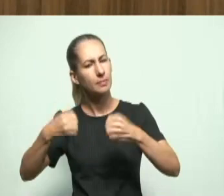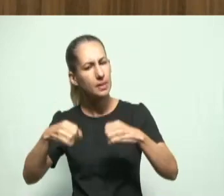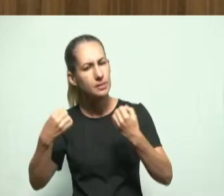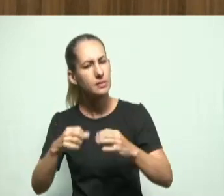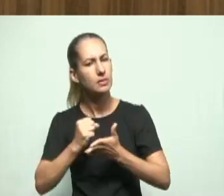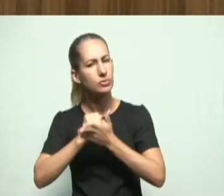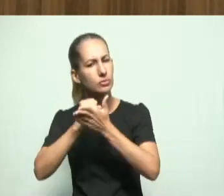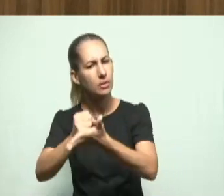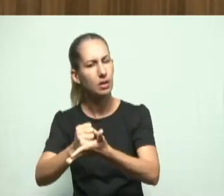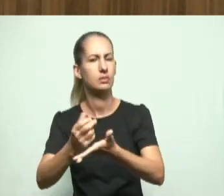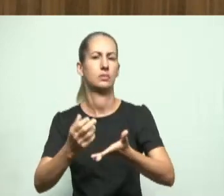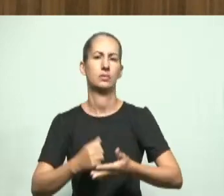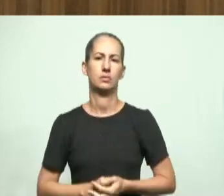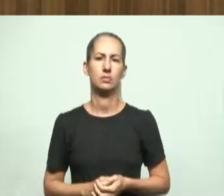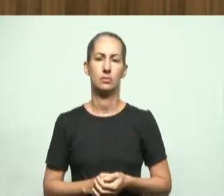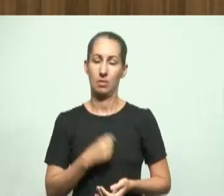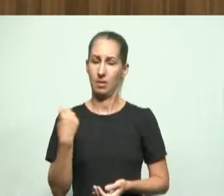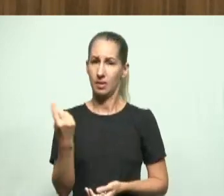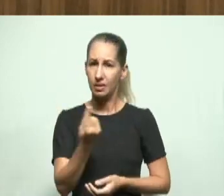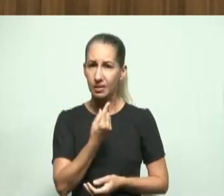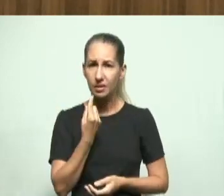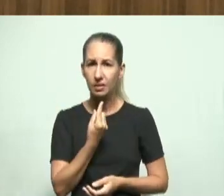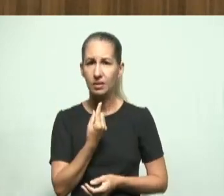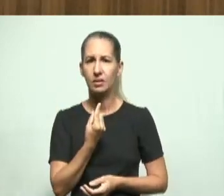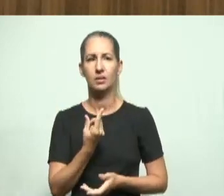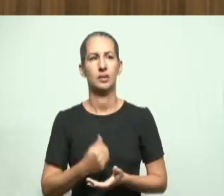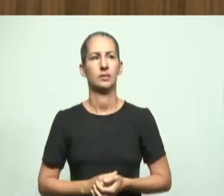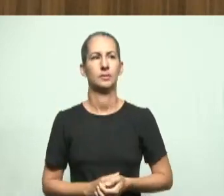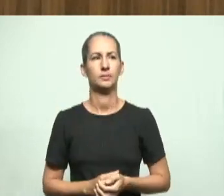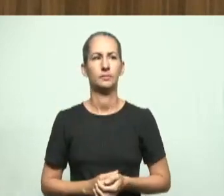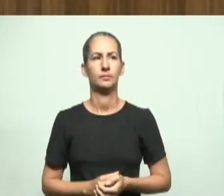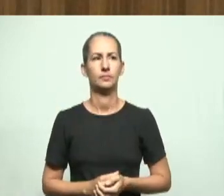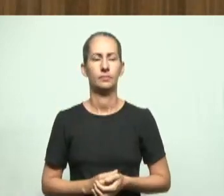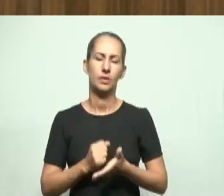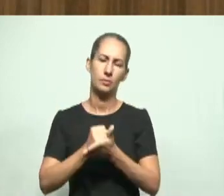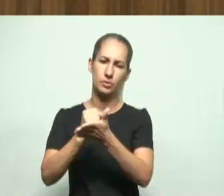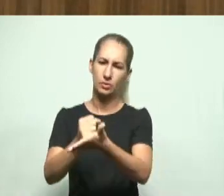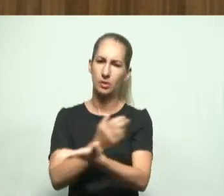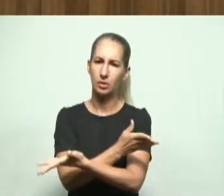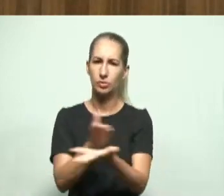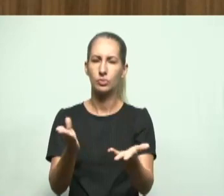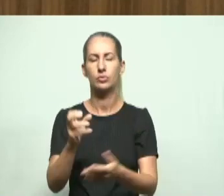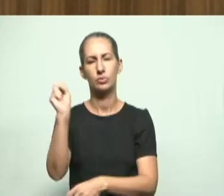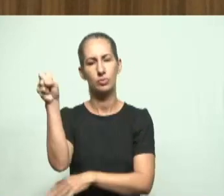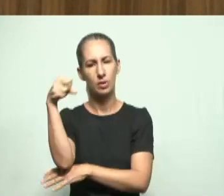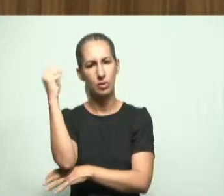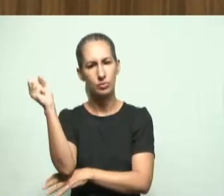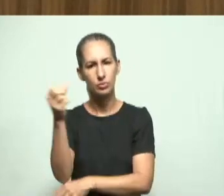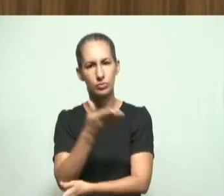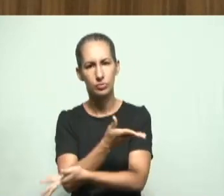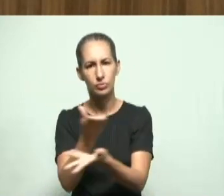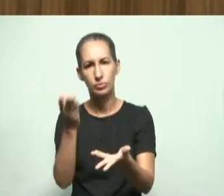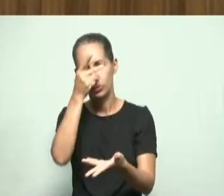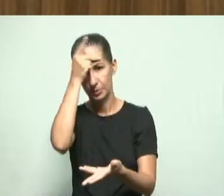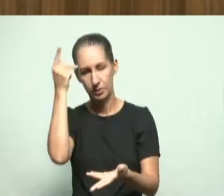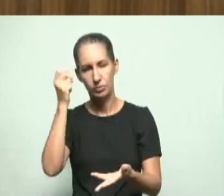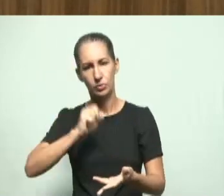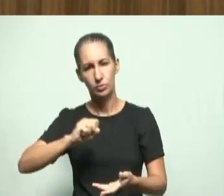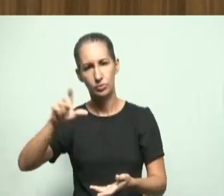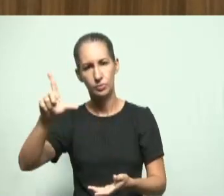ser ajudado. E aqui fica a nossa solidariedade a todos os gaúchos, a toda a região